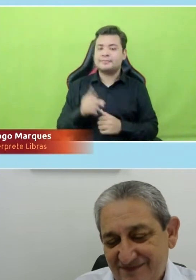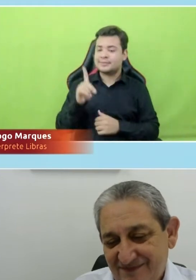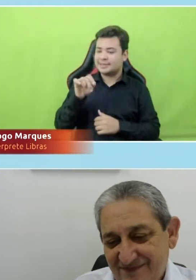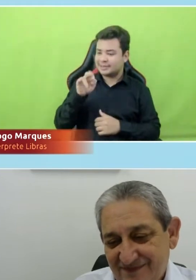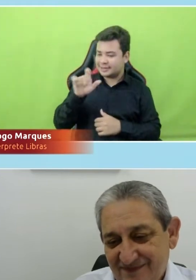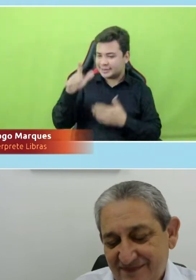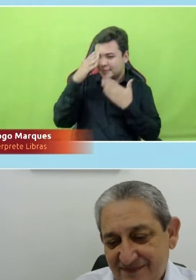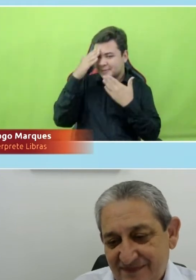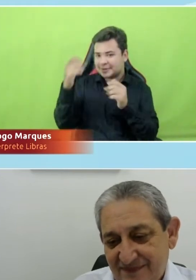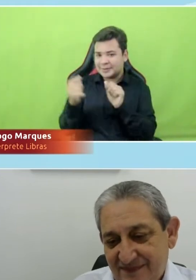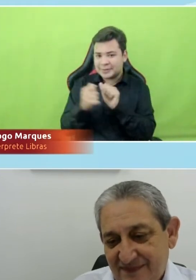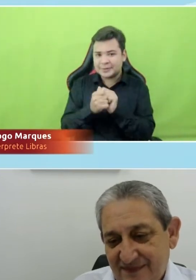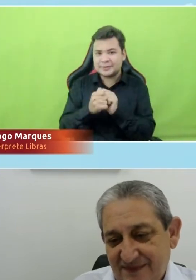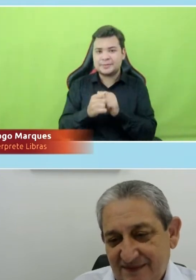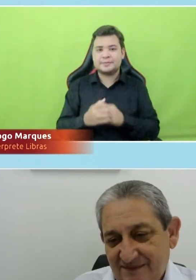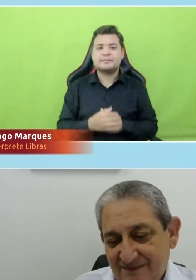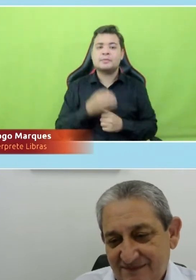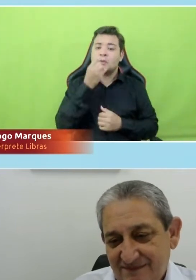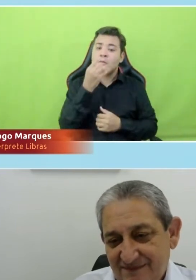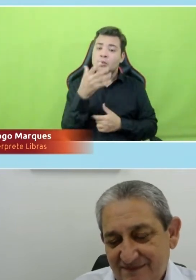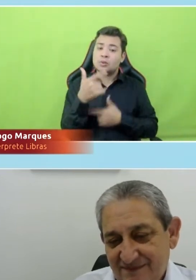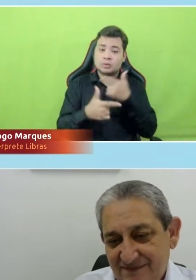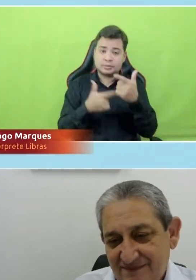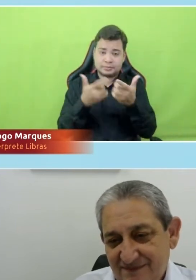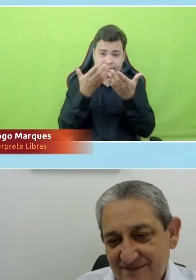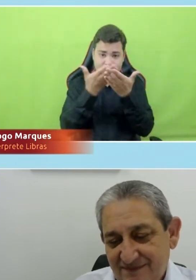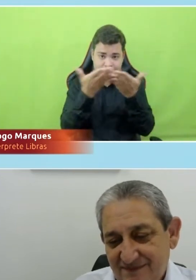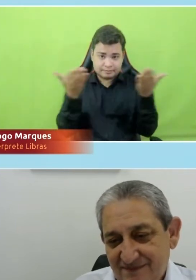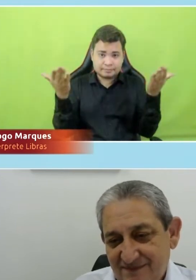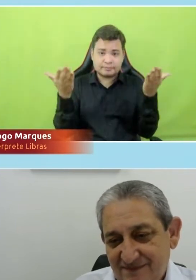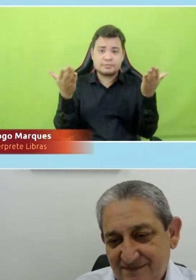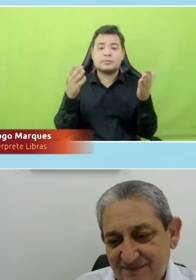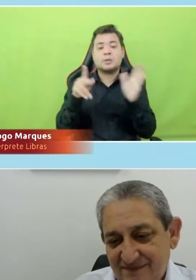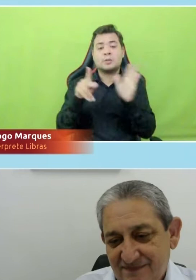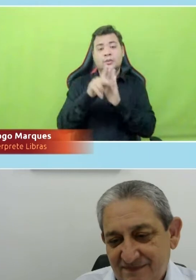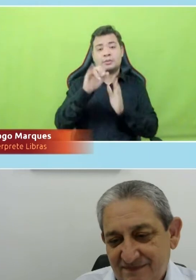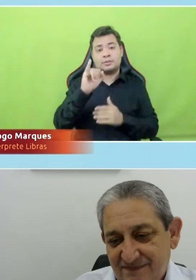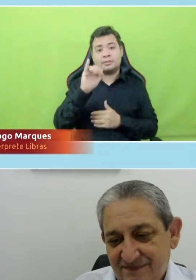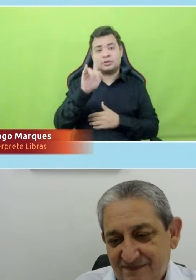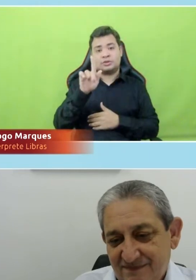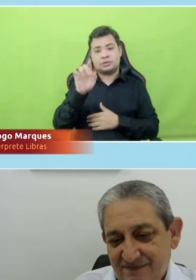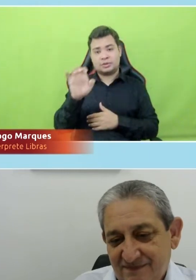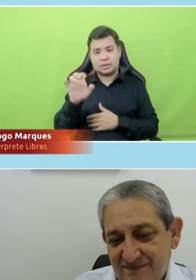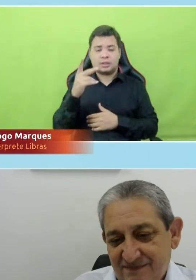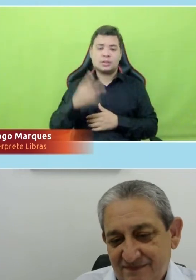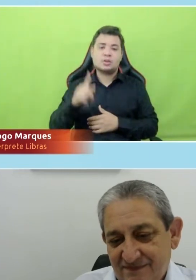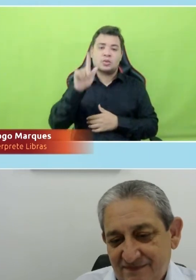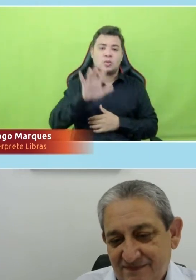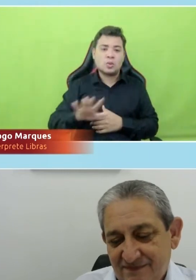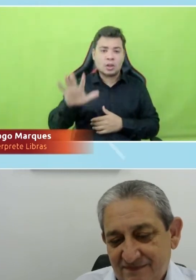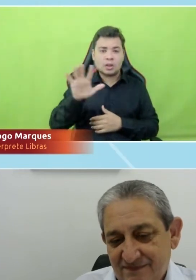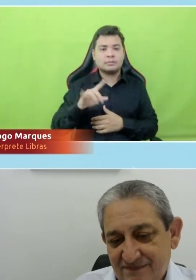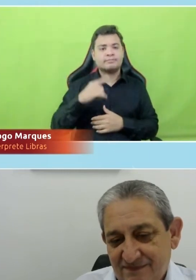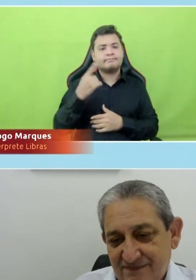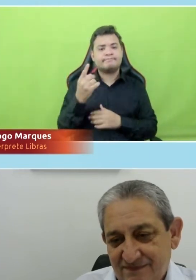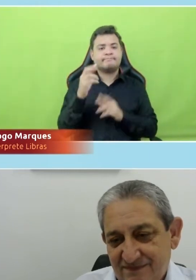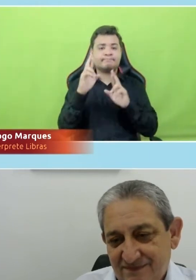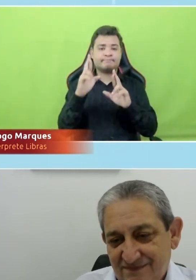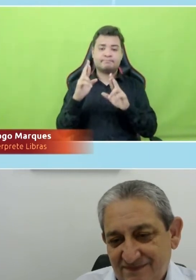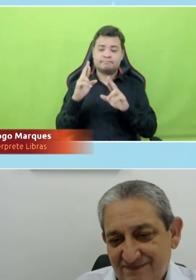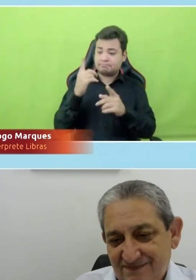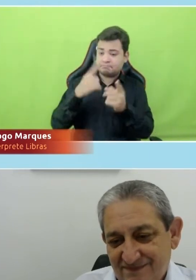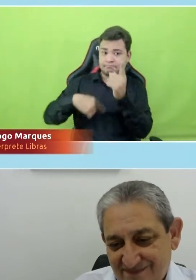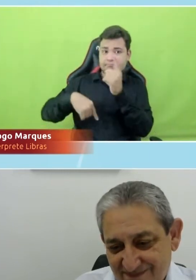a gente. Um bom trabalho para vocês aqui no IBGE Goiás. Espero que a gente tenha bons resultados nesse